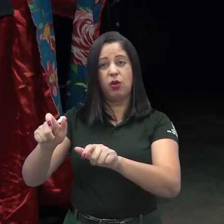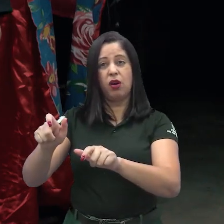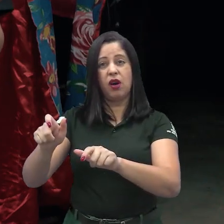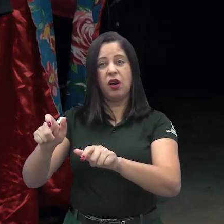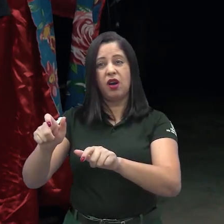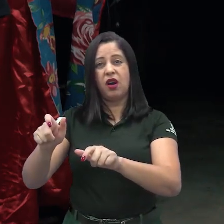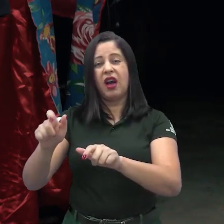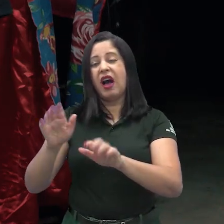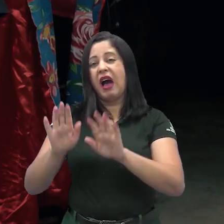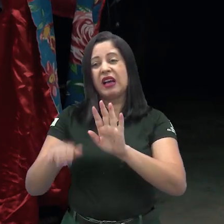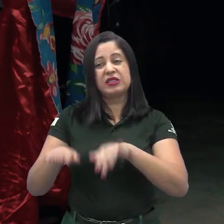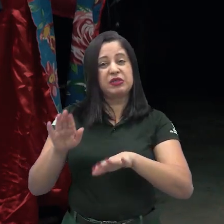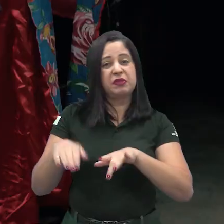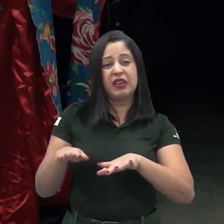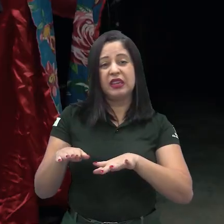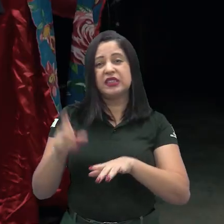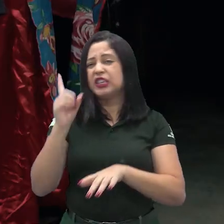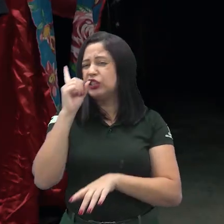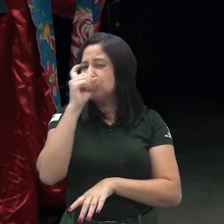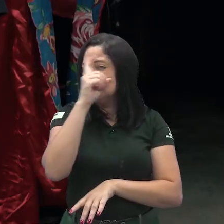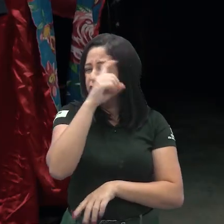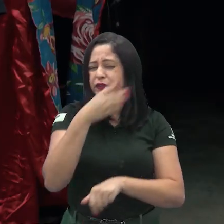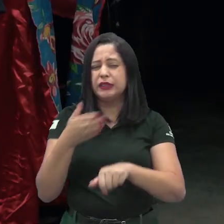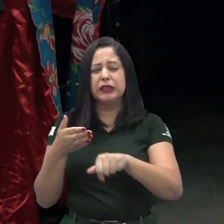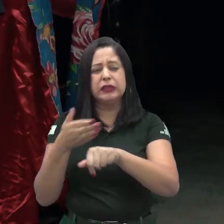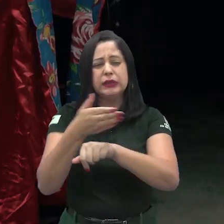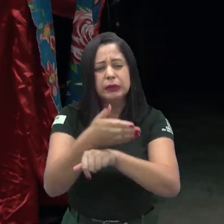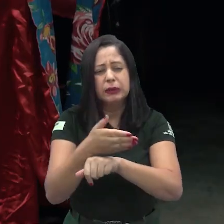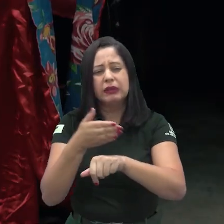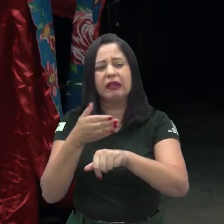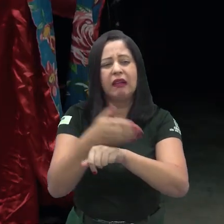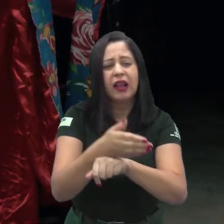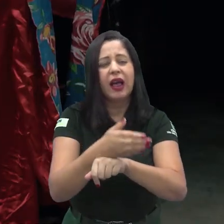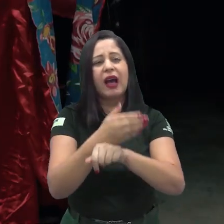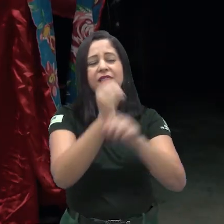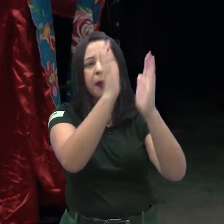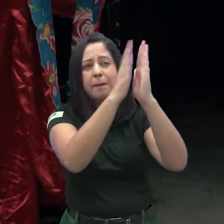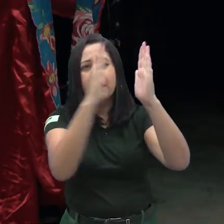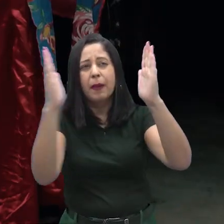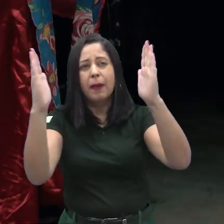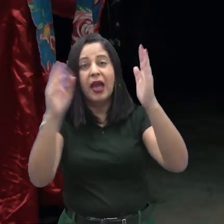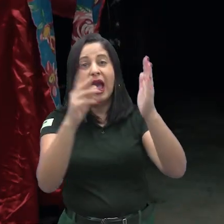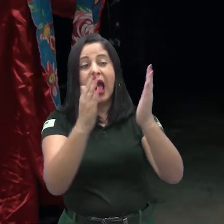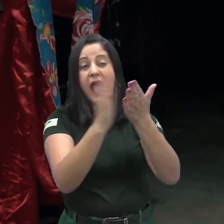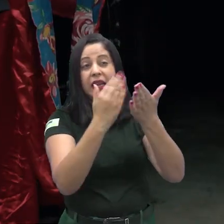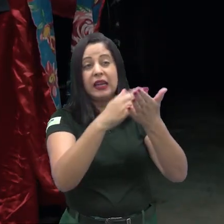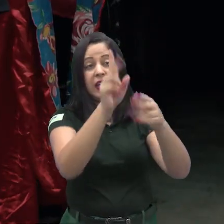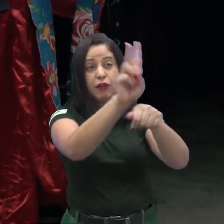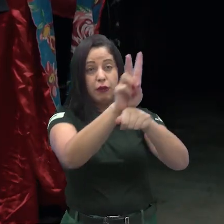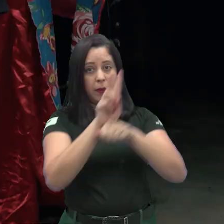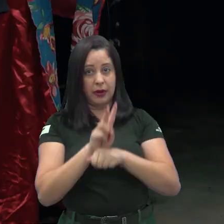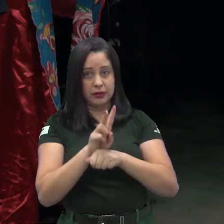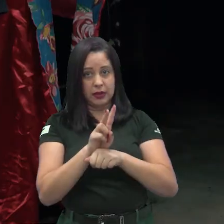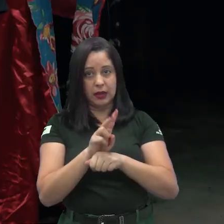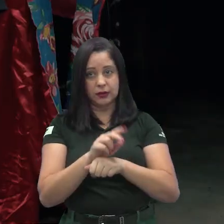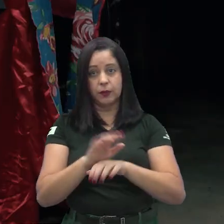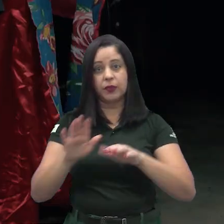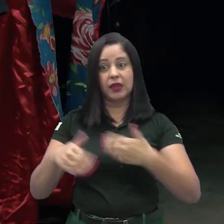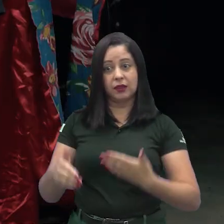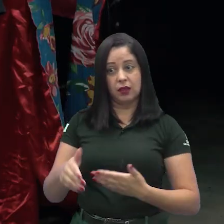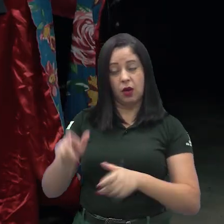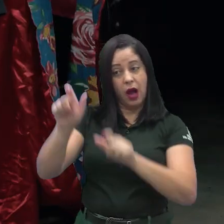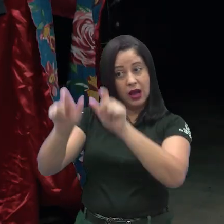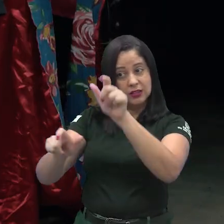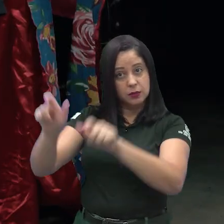têm dificuldade de ir na biblioteca, às vezes até desconhecem uma burocracia, enfim. De ter pessoas que vão